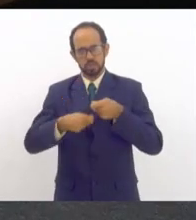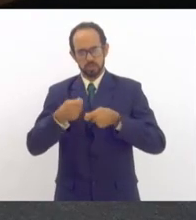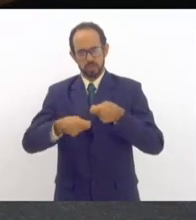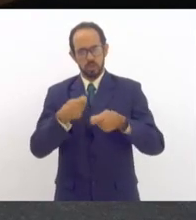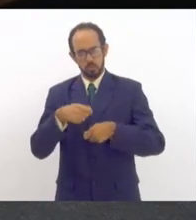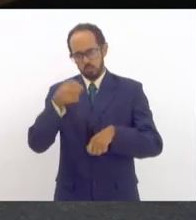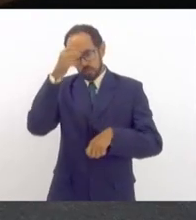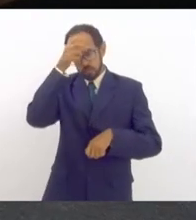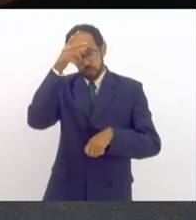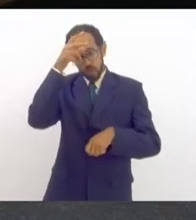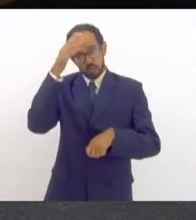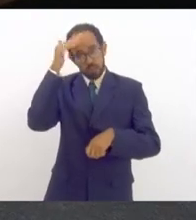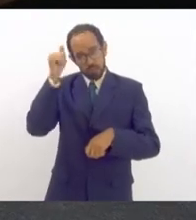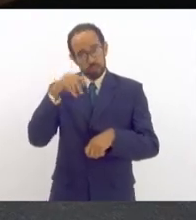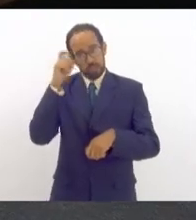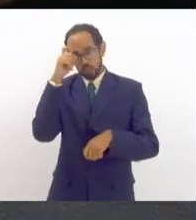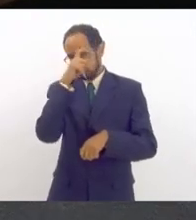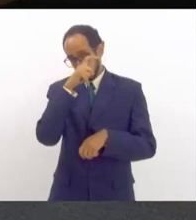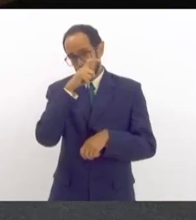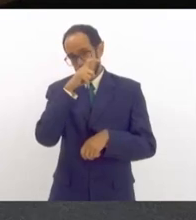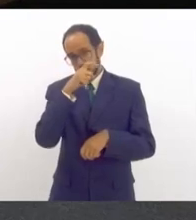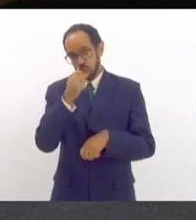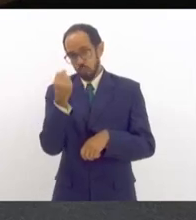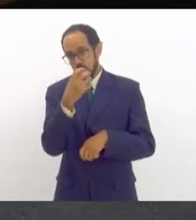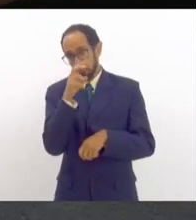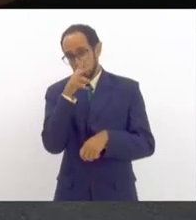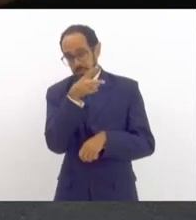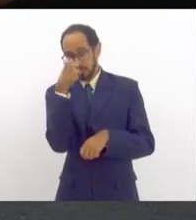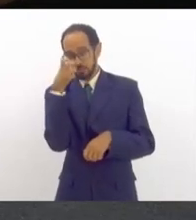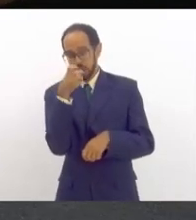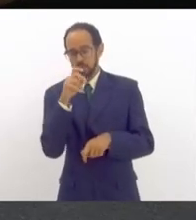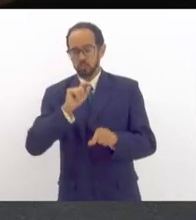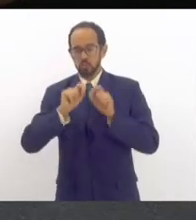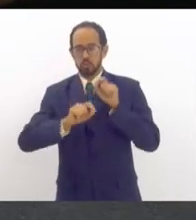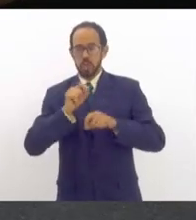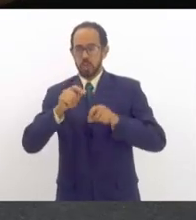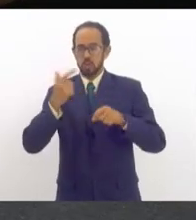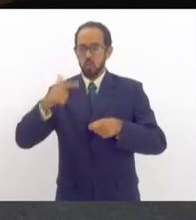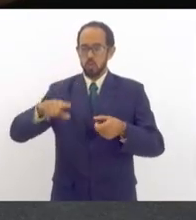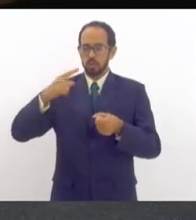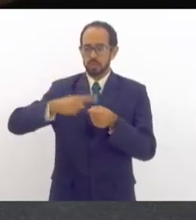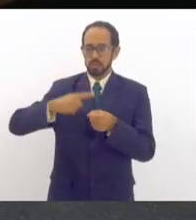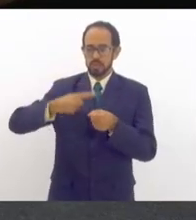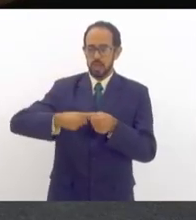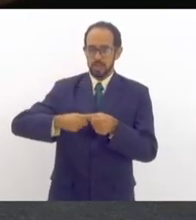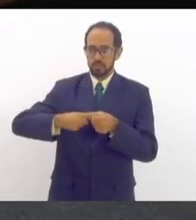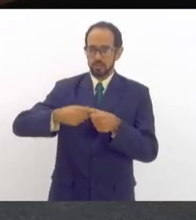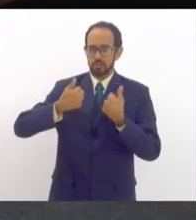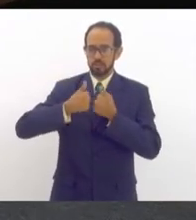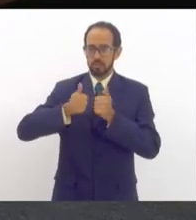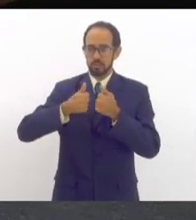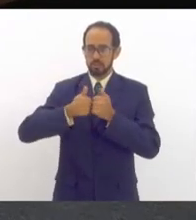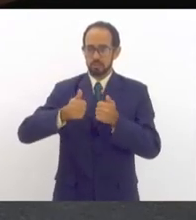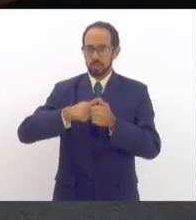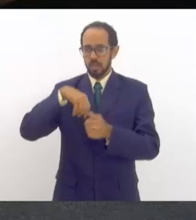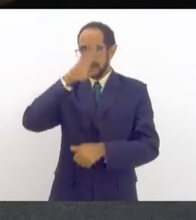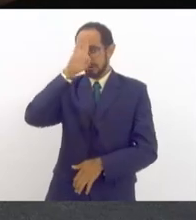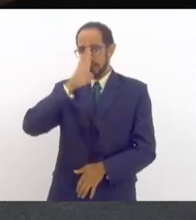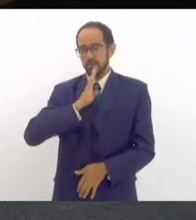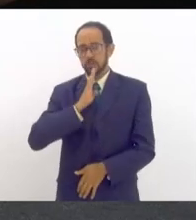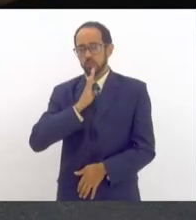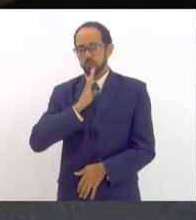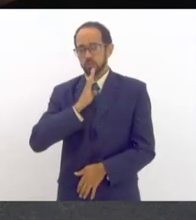realidade que é ajeitar isso quando olhamos para o lado e vemos que em outras cidades o transporte tem tarifa gratuita